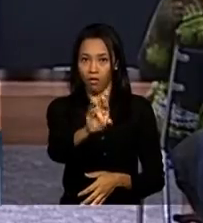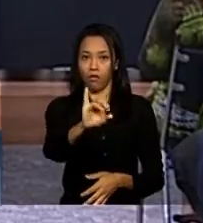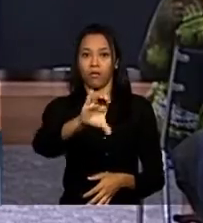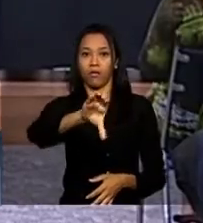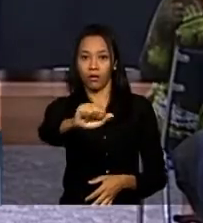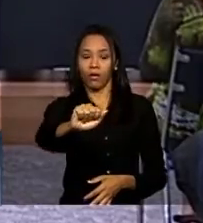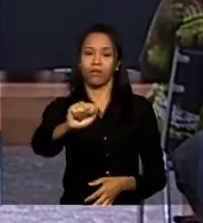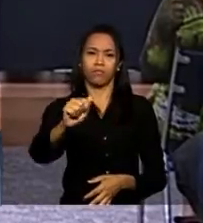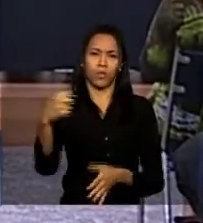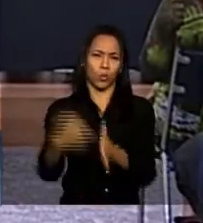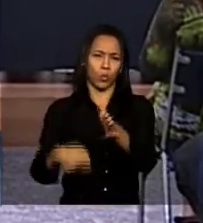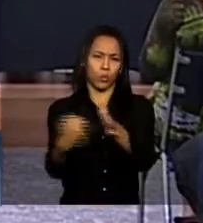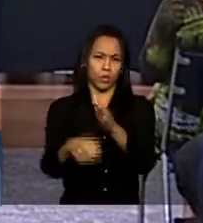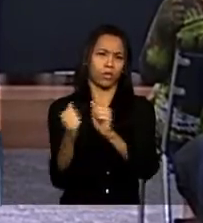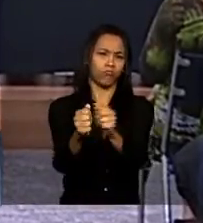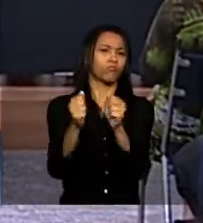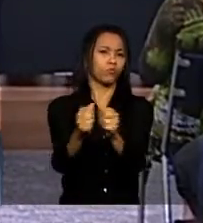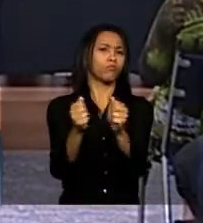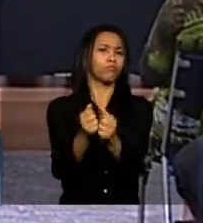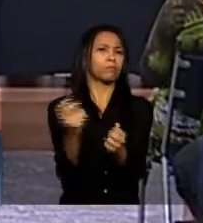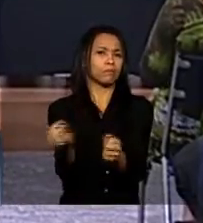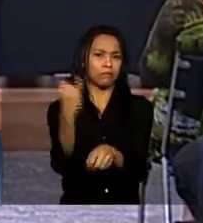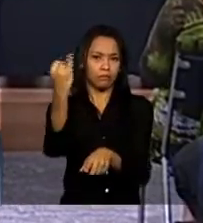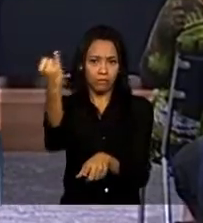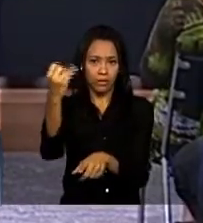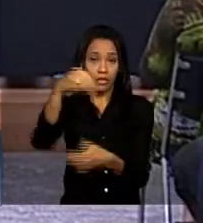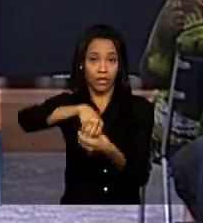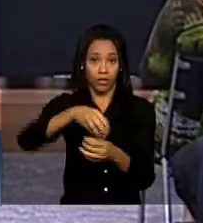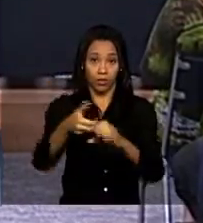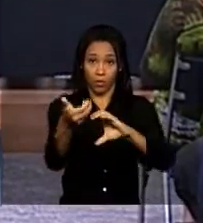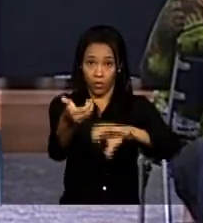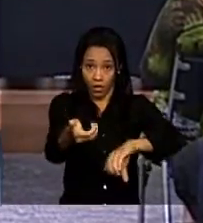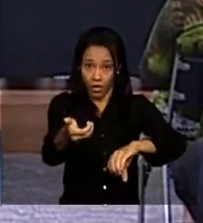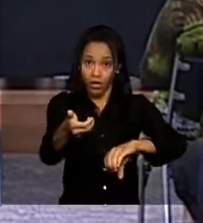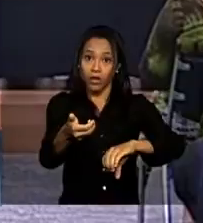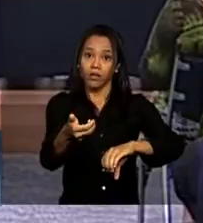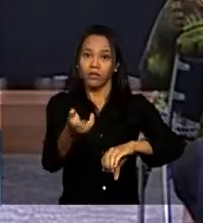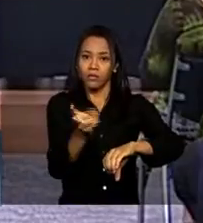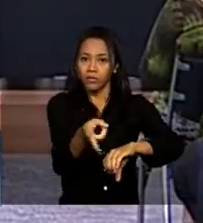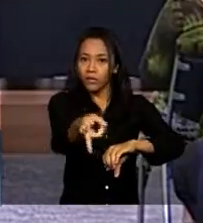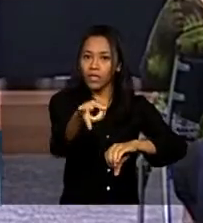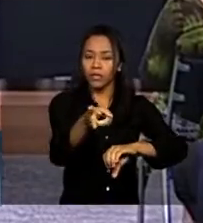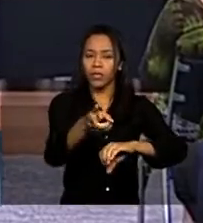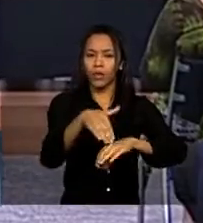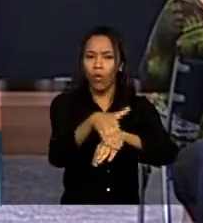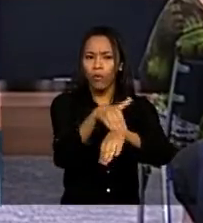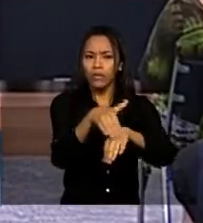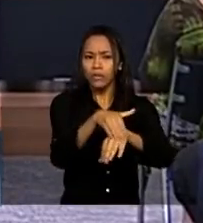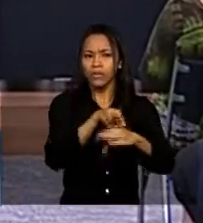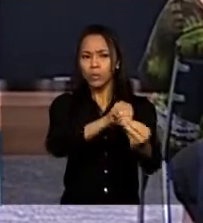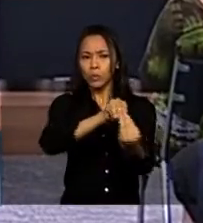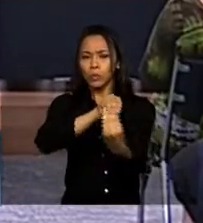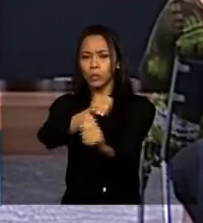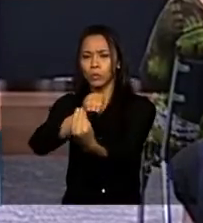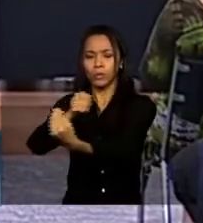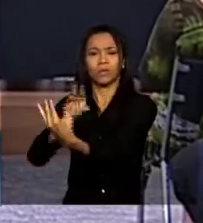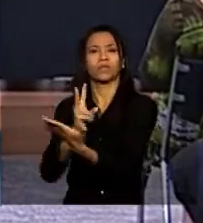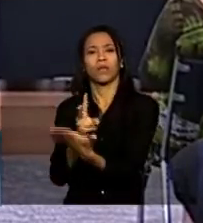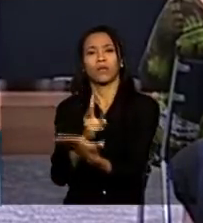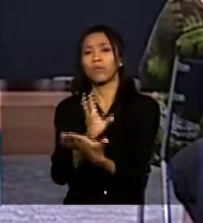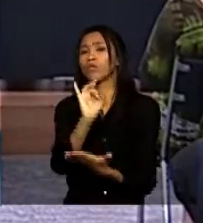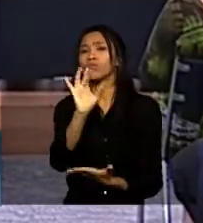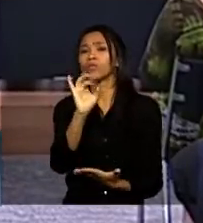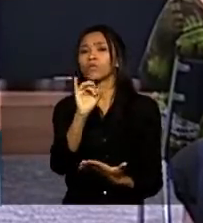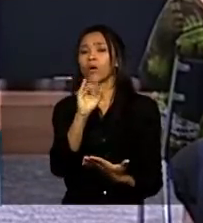né, no âmbito do Congresso Nacional, da Frente, que tem dialogado frequentemente, não só com o Ministério